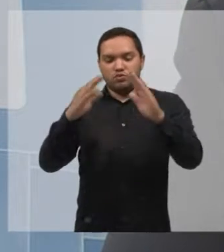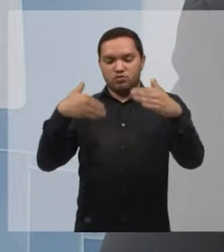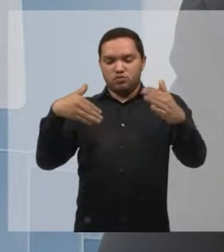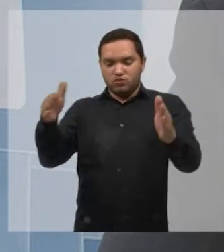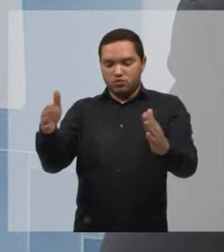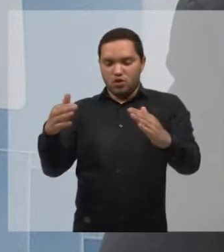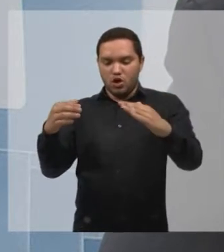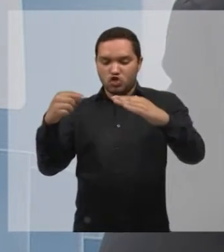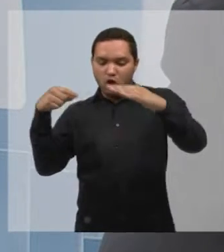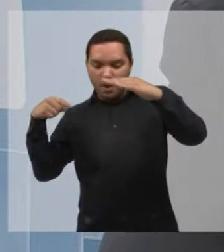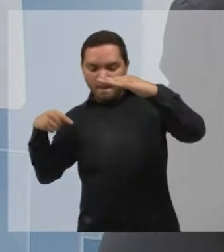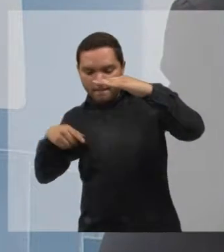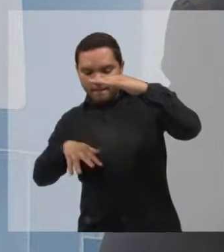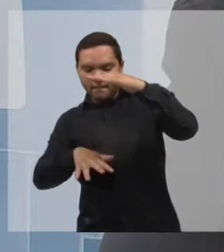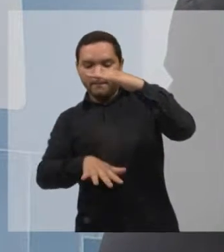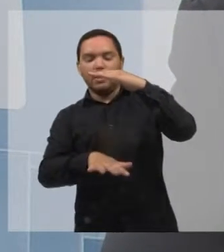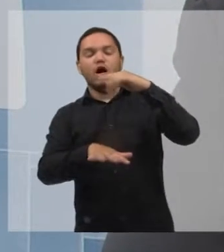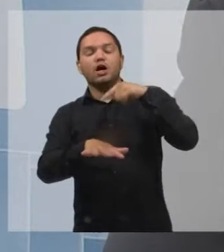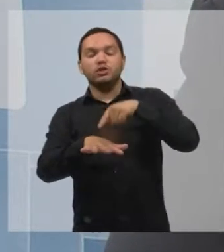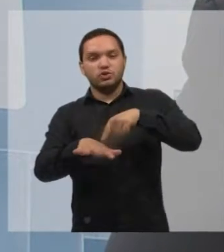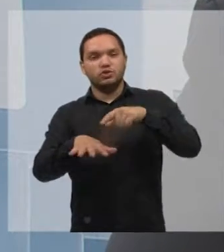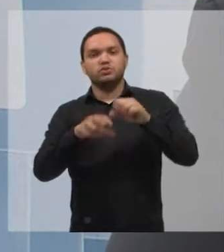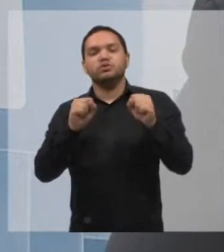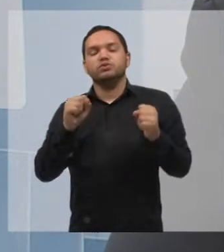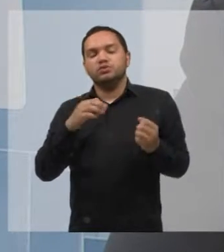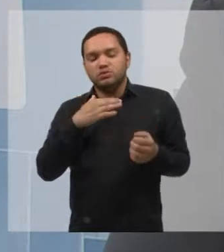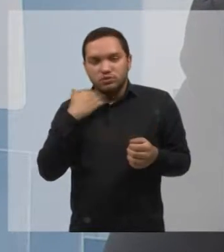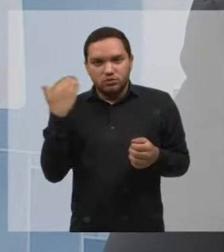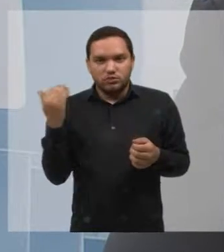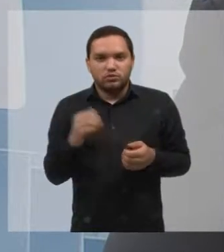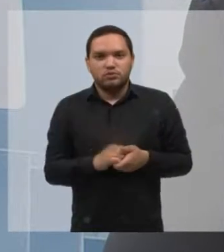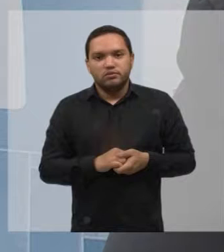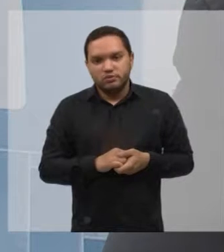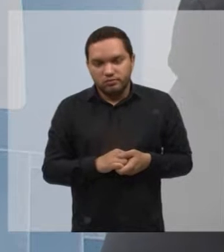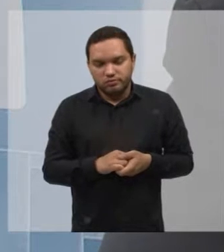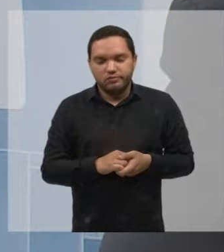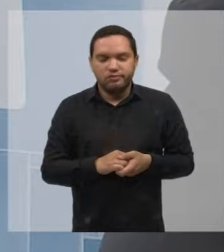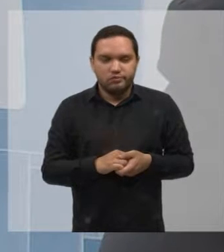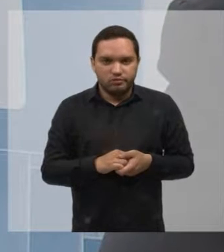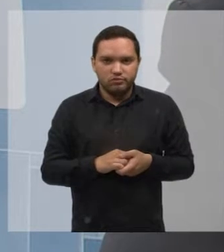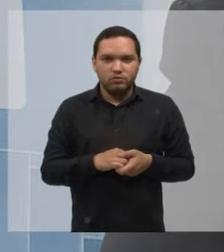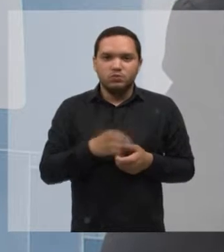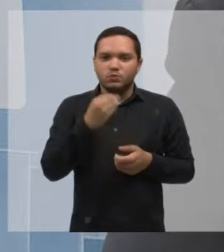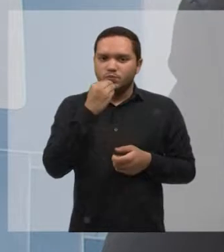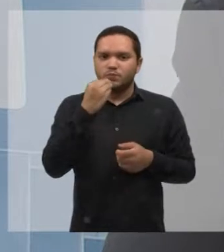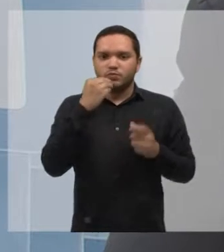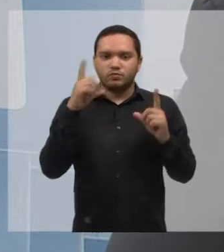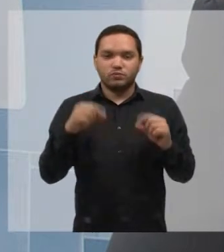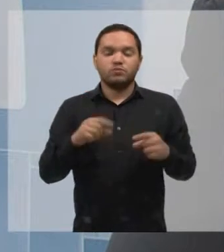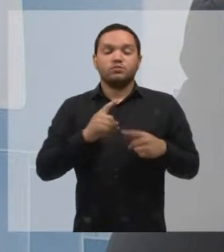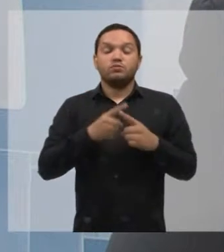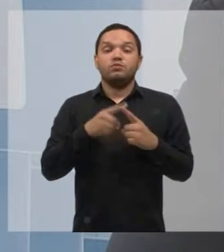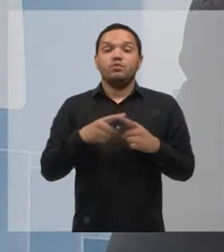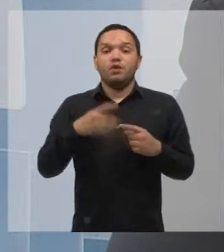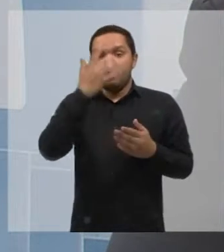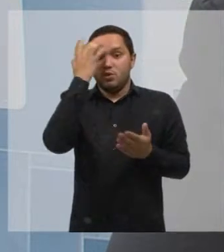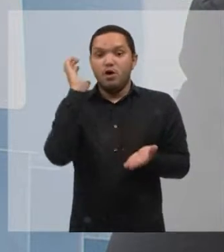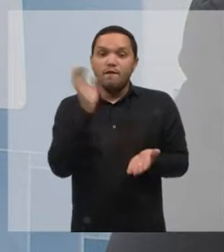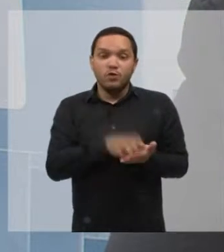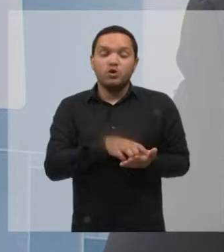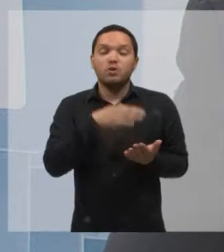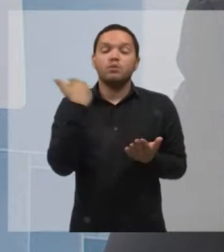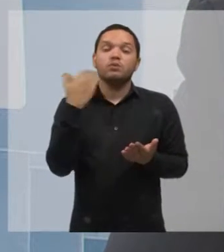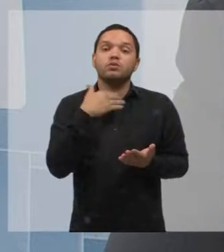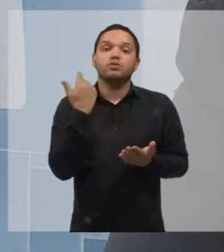ruir. Essa tragédia grande mas poderia ter sido menor. Porque só funcionários da Vale que